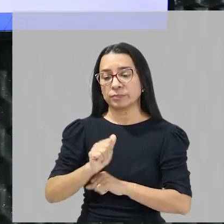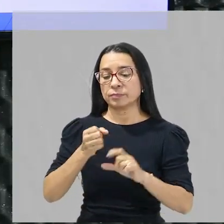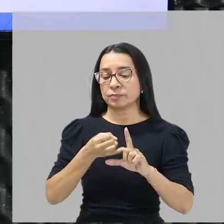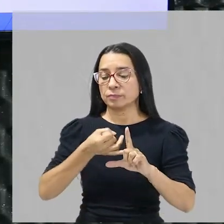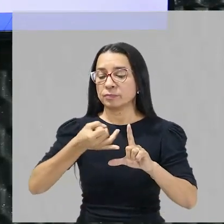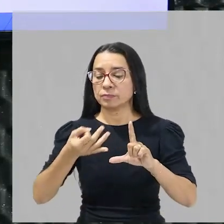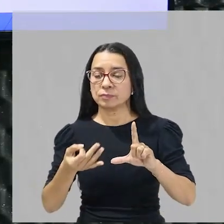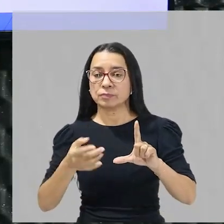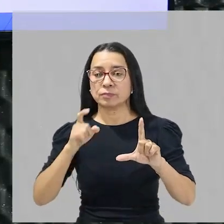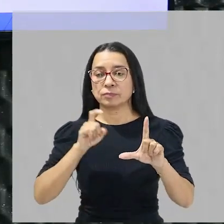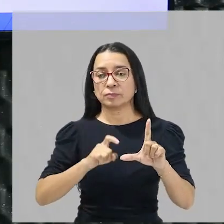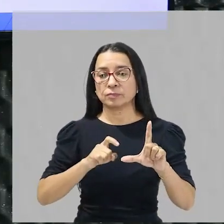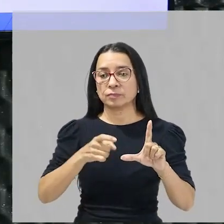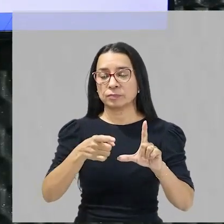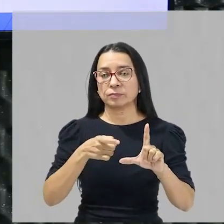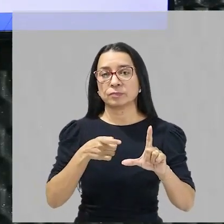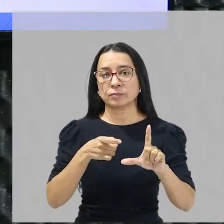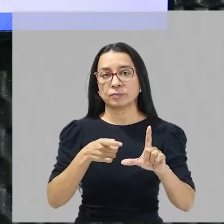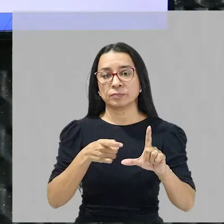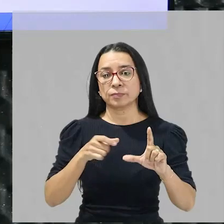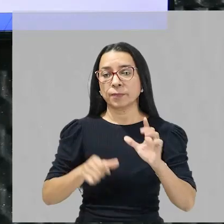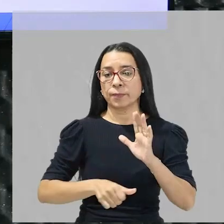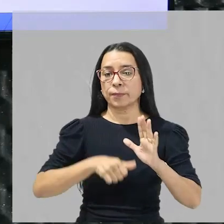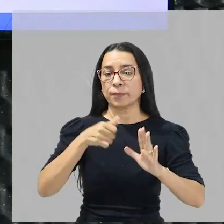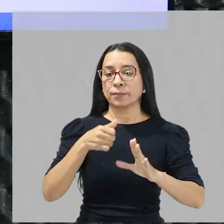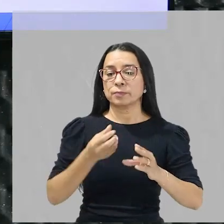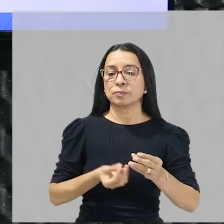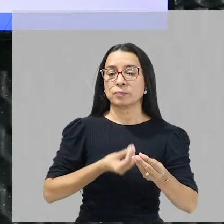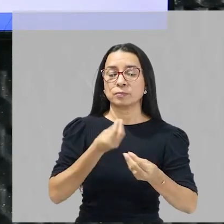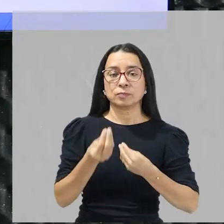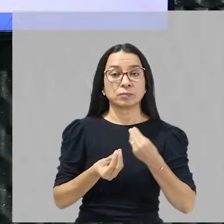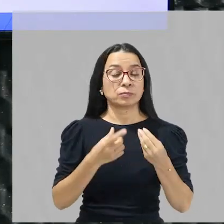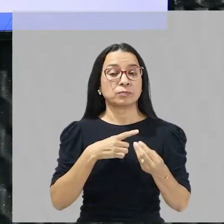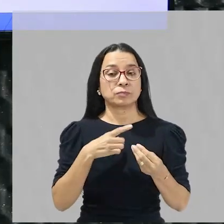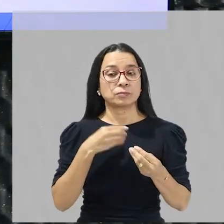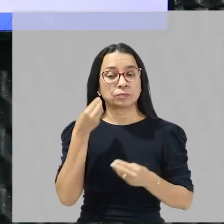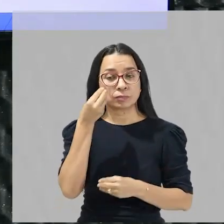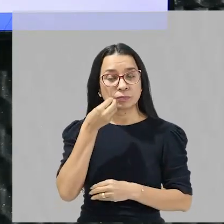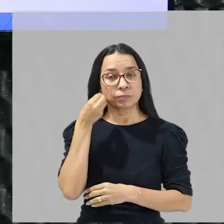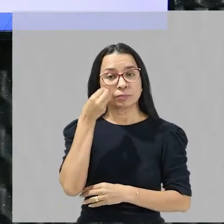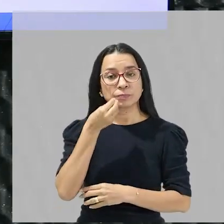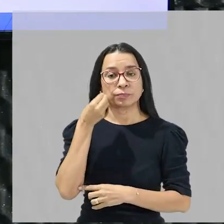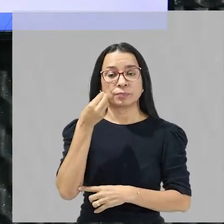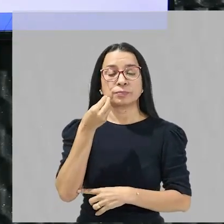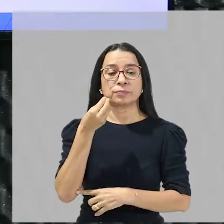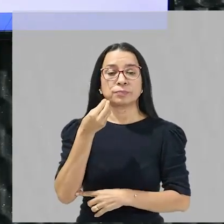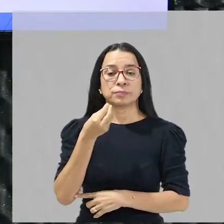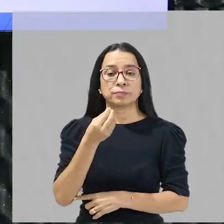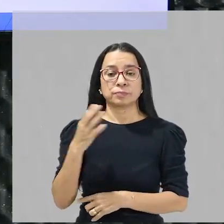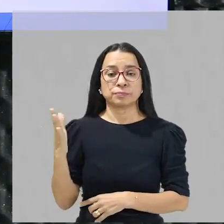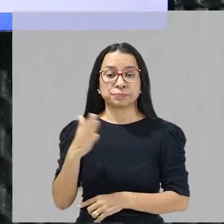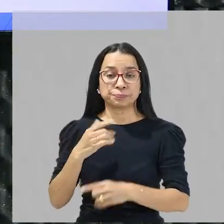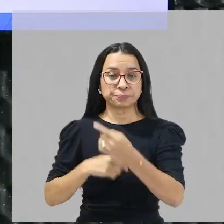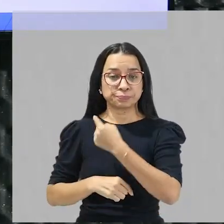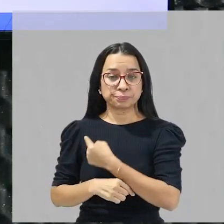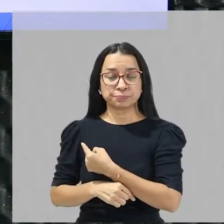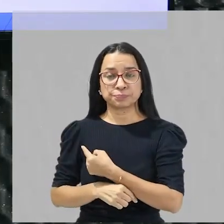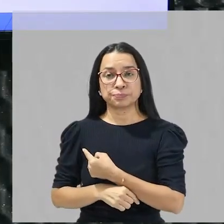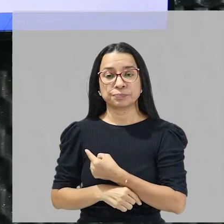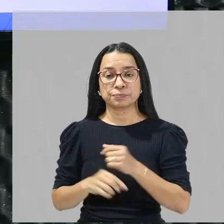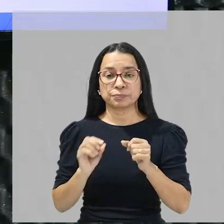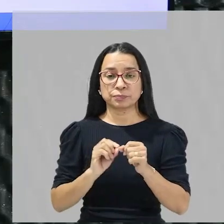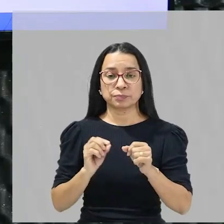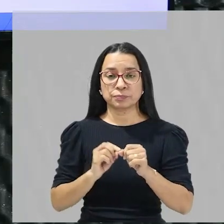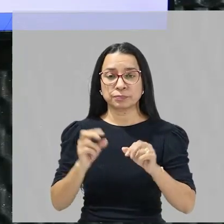x, tá? Então, essa é a primeira condição que a gente tem que testar, tá? Então, vamos lá. Eu vou fazer em